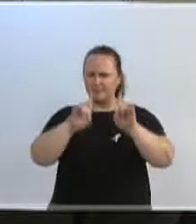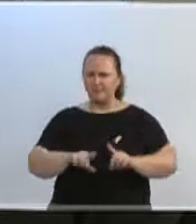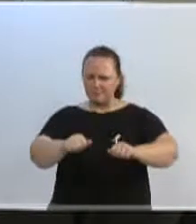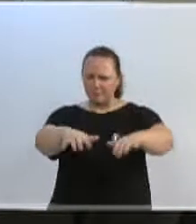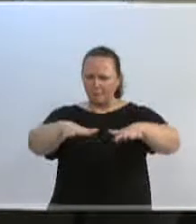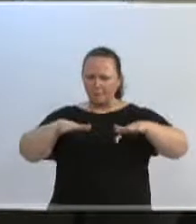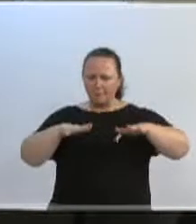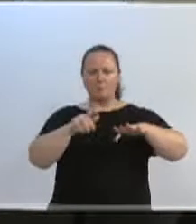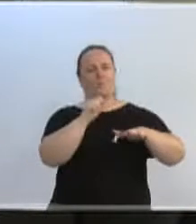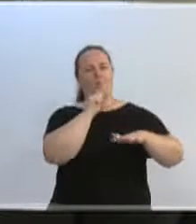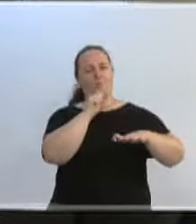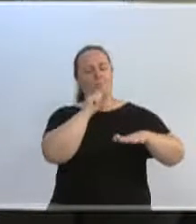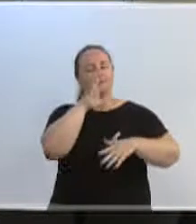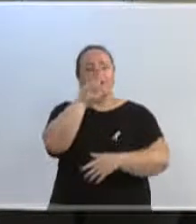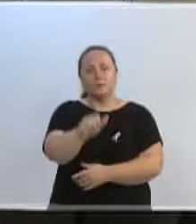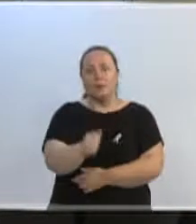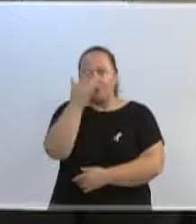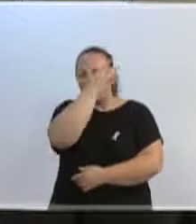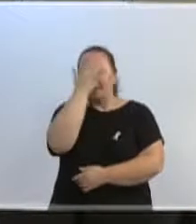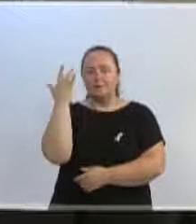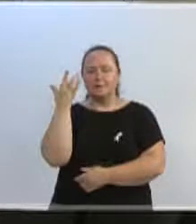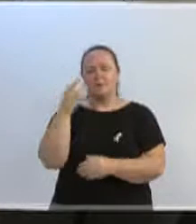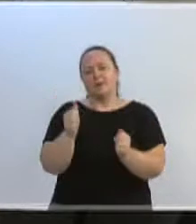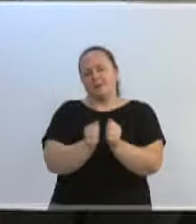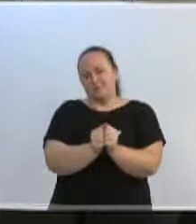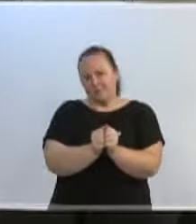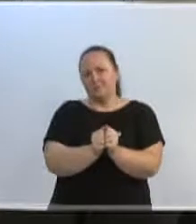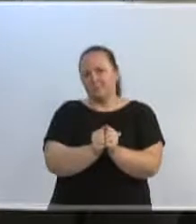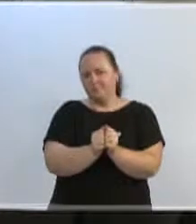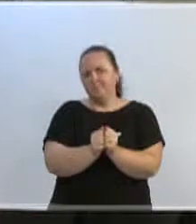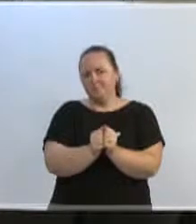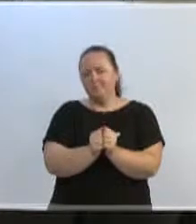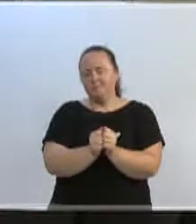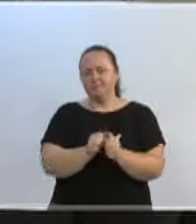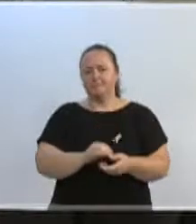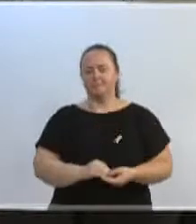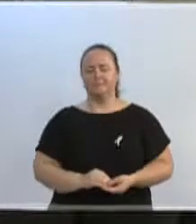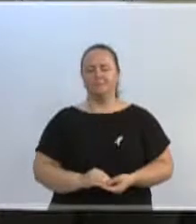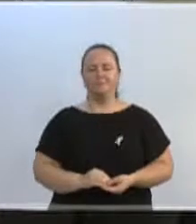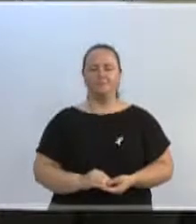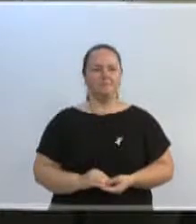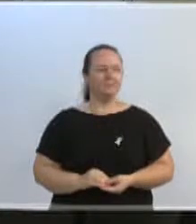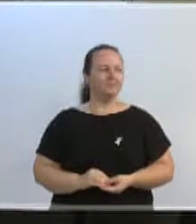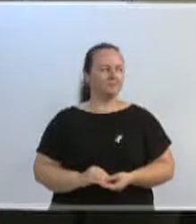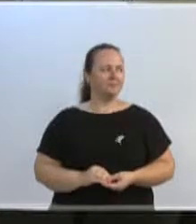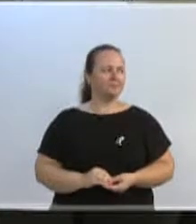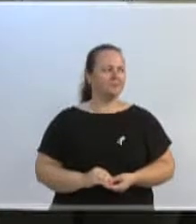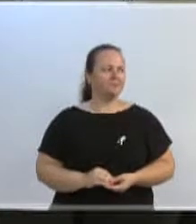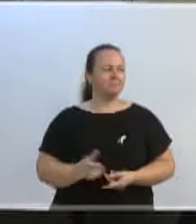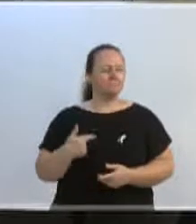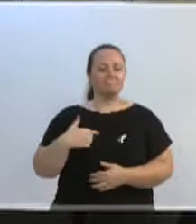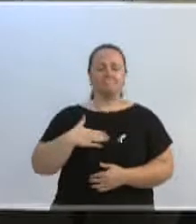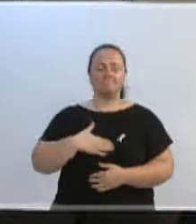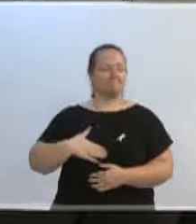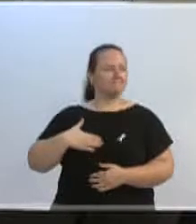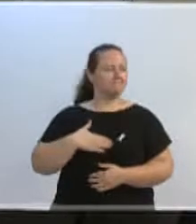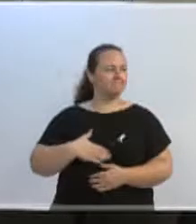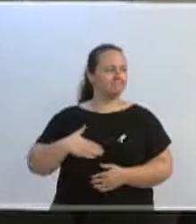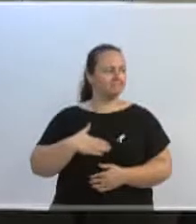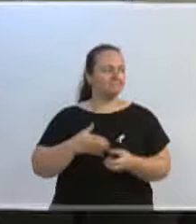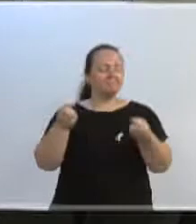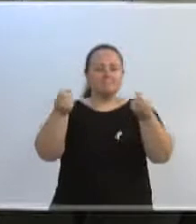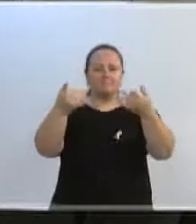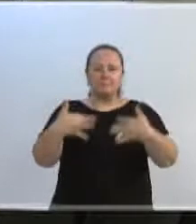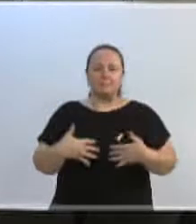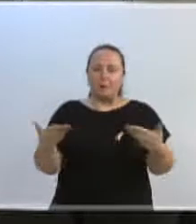auditório, mas todas as pessoas que compõem. Com grande prazer estar aqui e poder falar mais